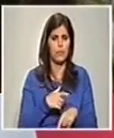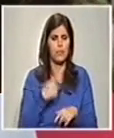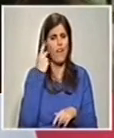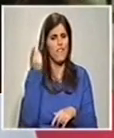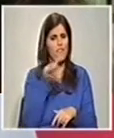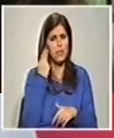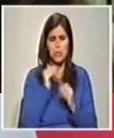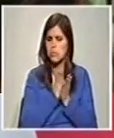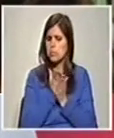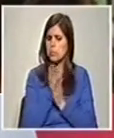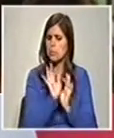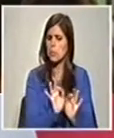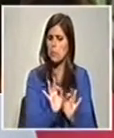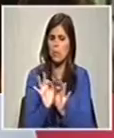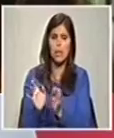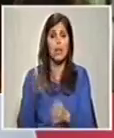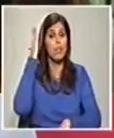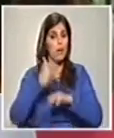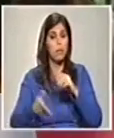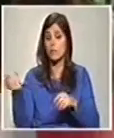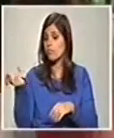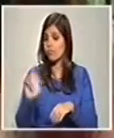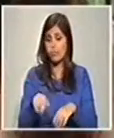completamente estáveis e que com o desemprego